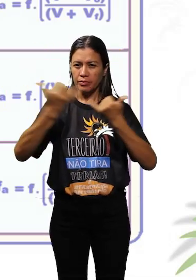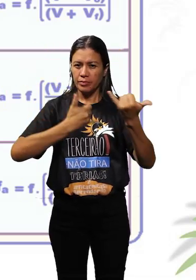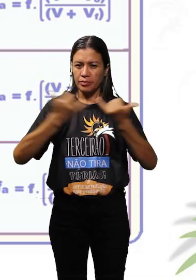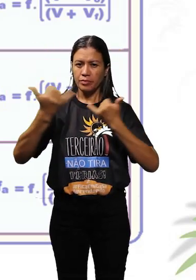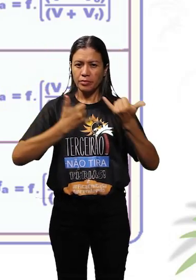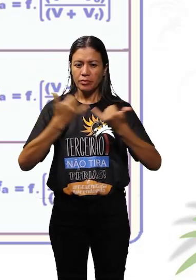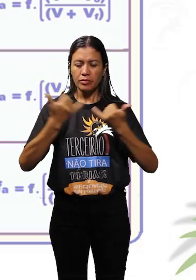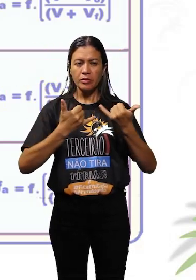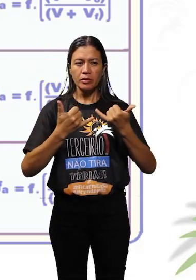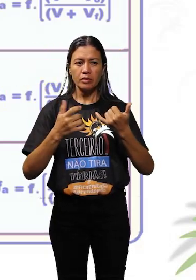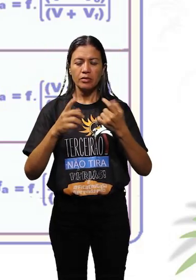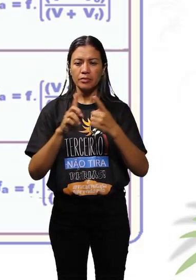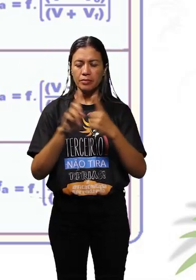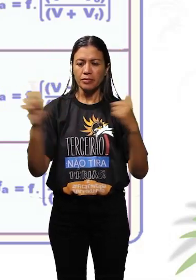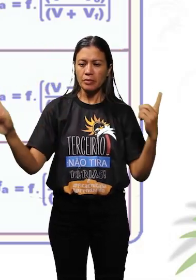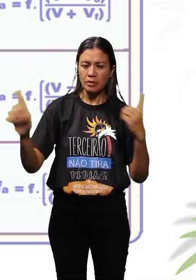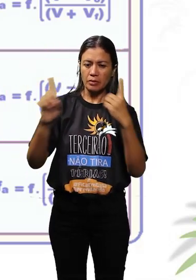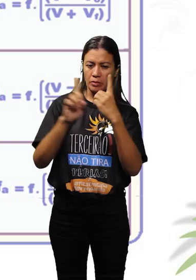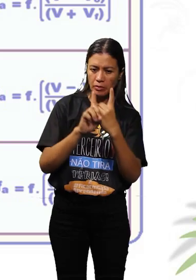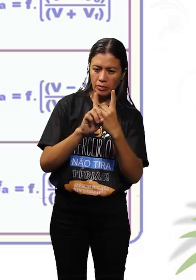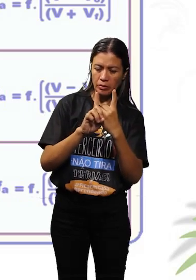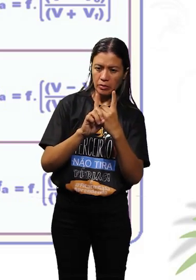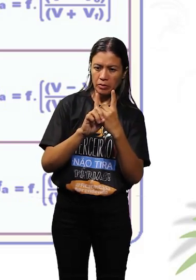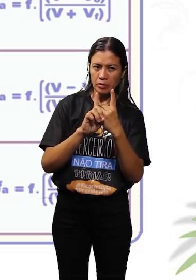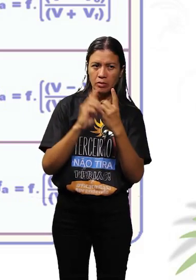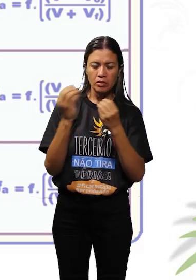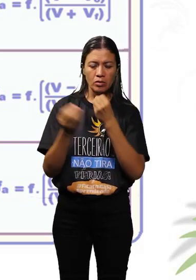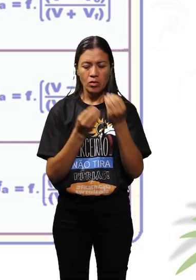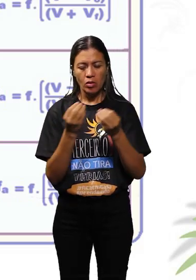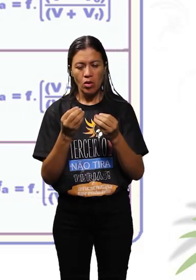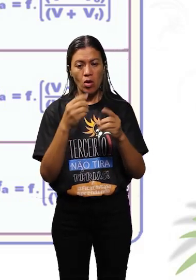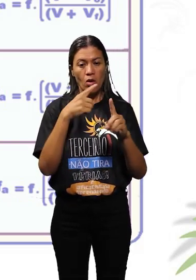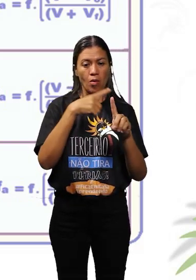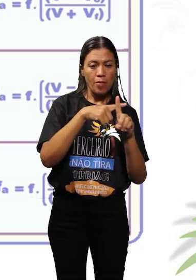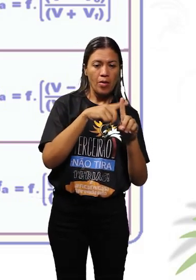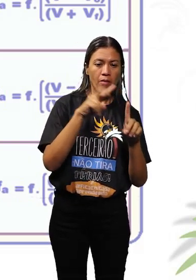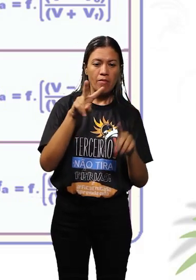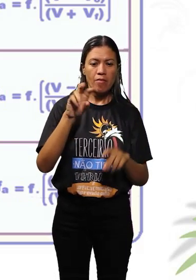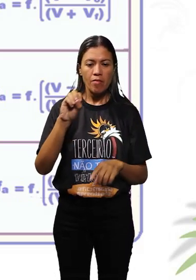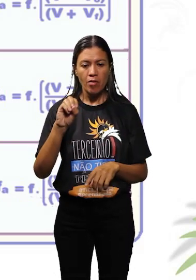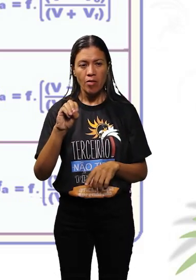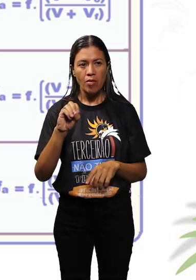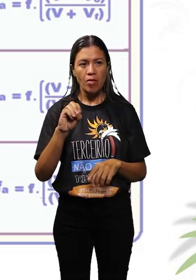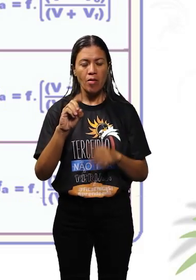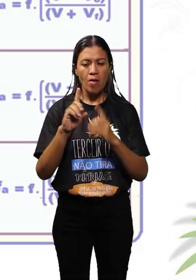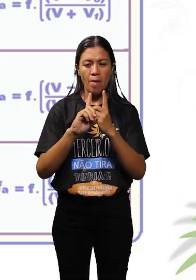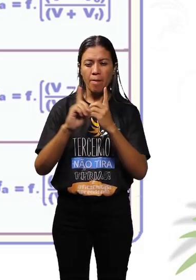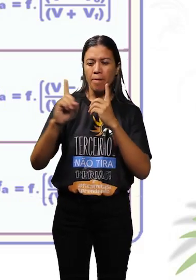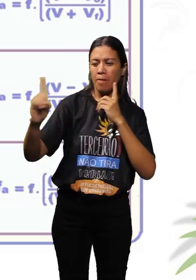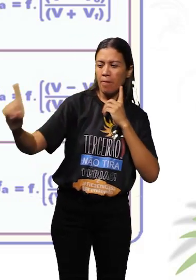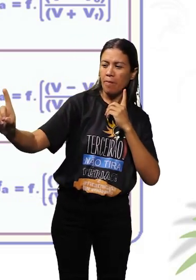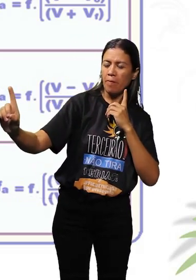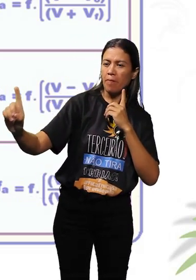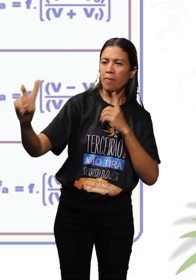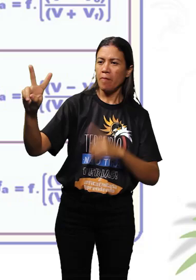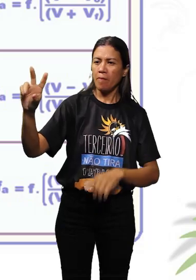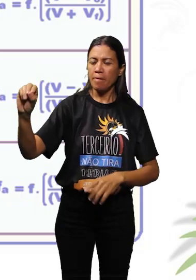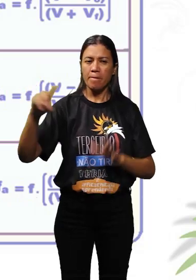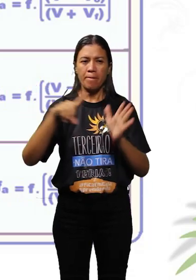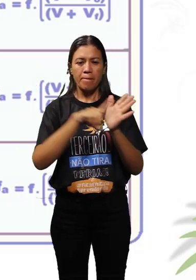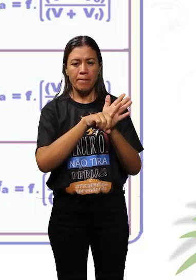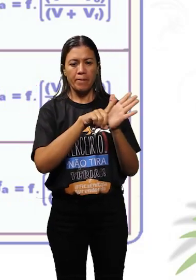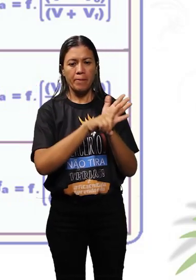lá, o observador se aproxima da fonte, VO positivo, como é que fica a equação? VO, com o observador se afastando da fonte, está lá o VO